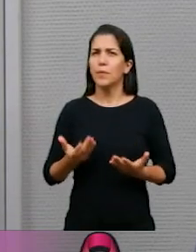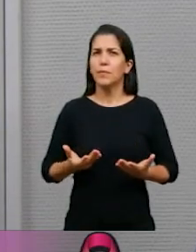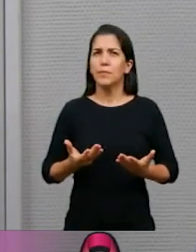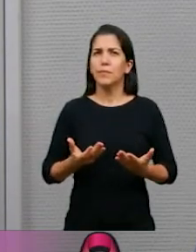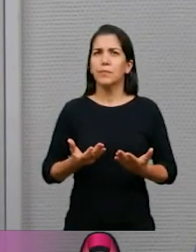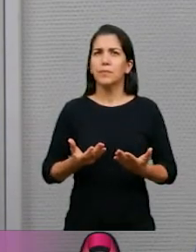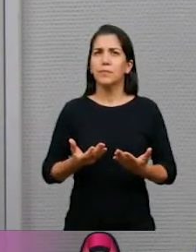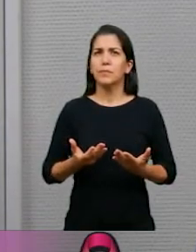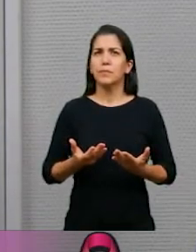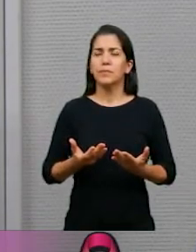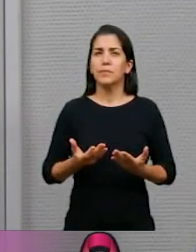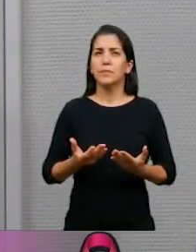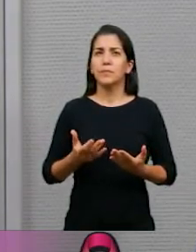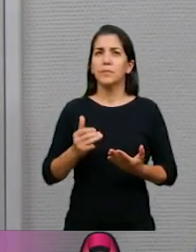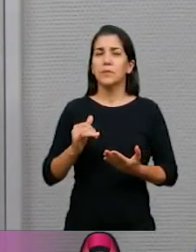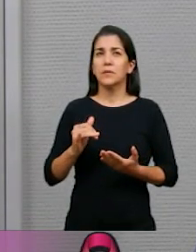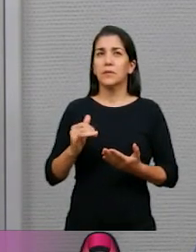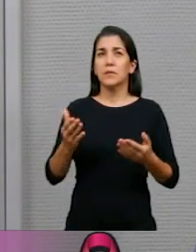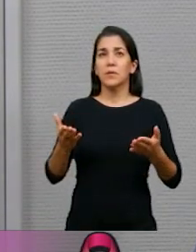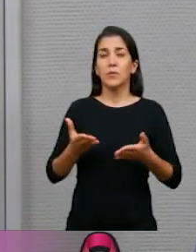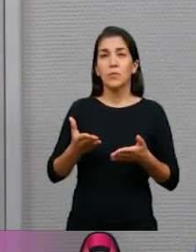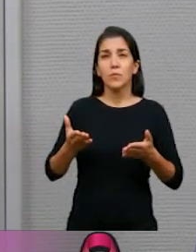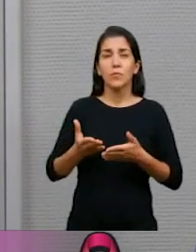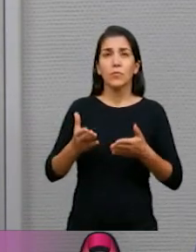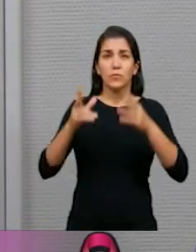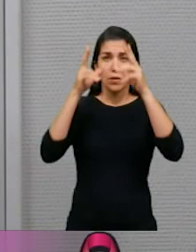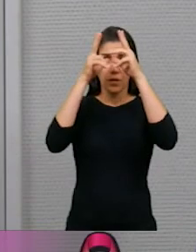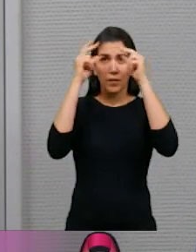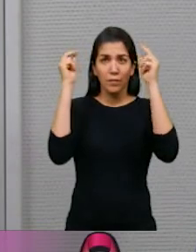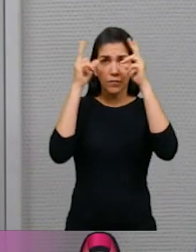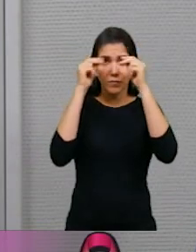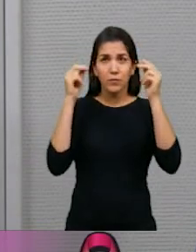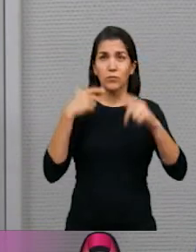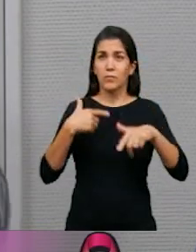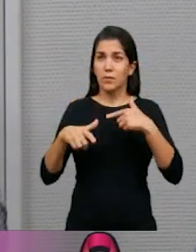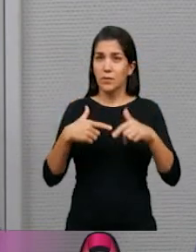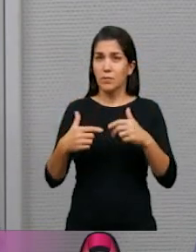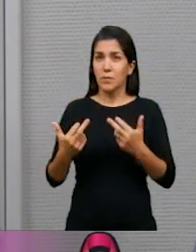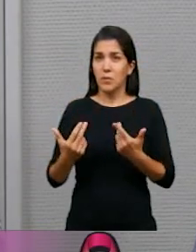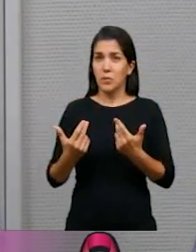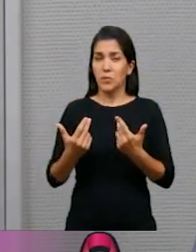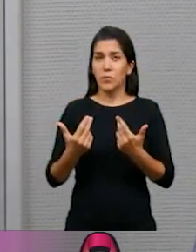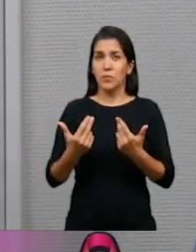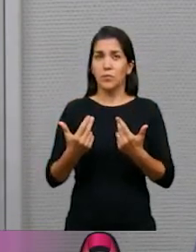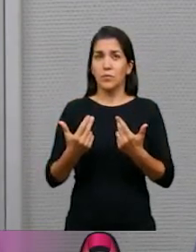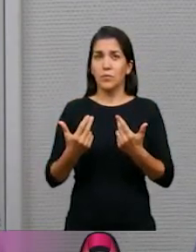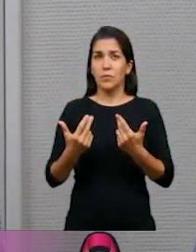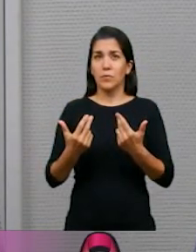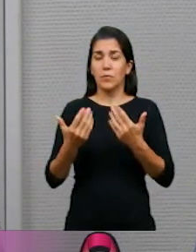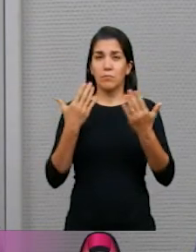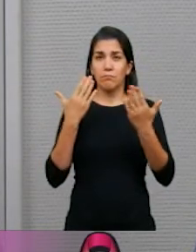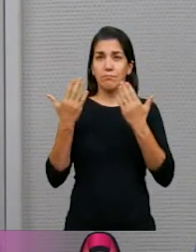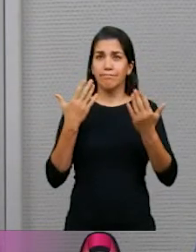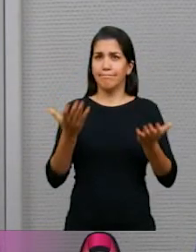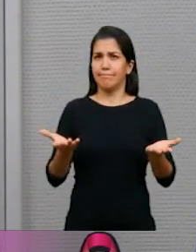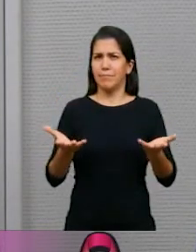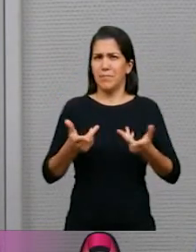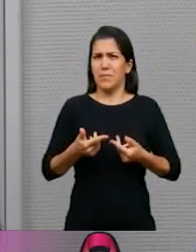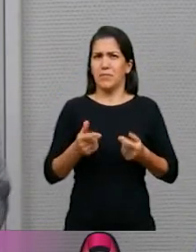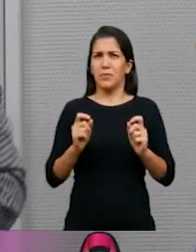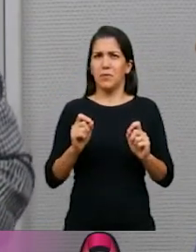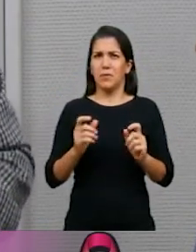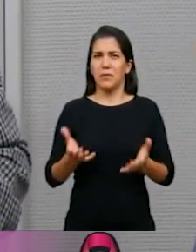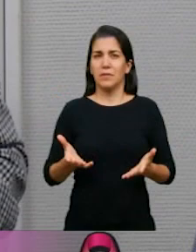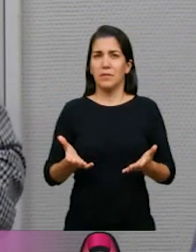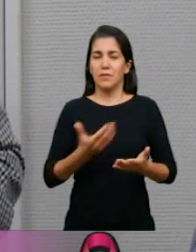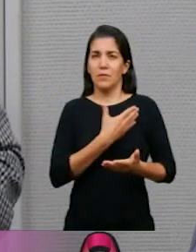dele, o Wesley, hoje fez questionamento que o enfermeiro está fazendo serviço de psicólogo e de psiquiatra. Tem que tem de maravilhoso nisso? Onde